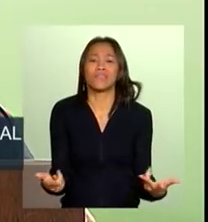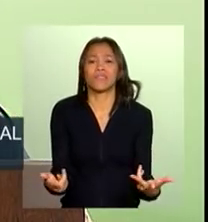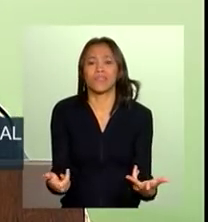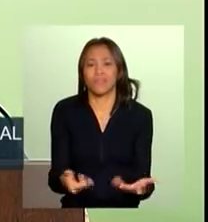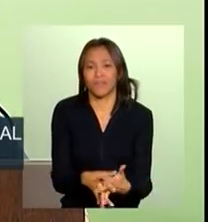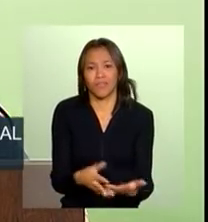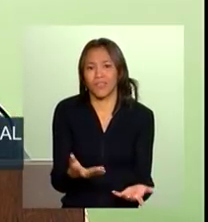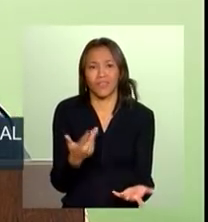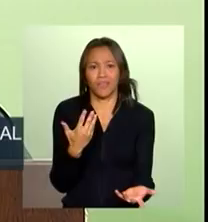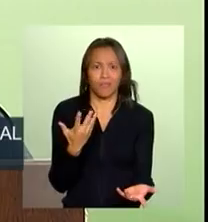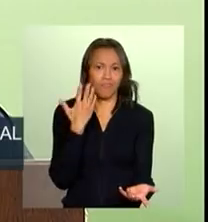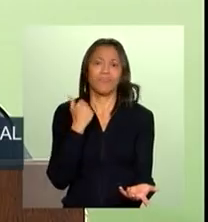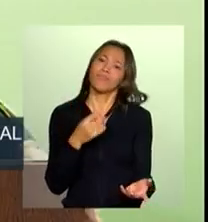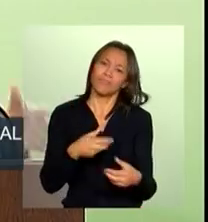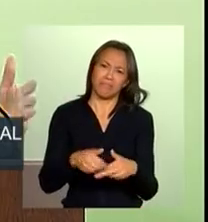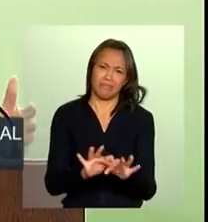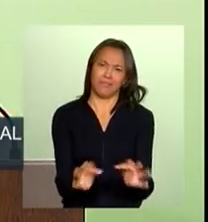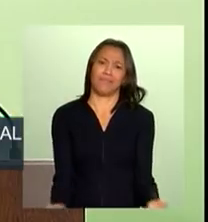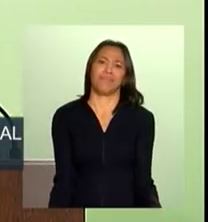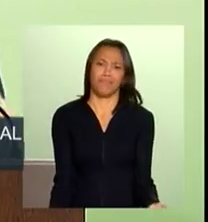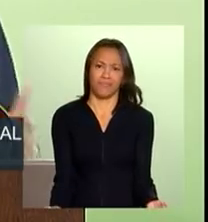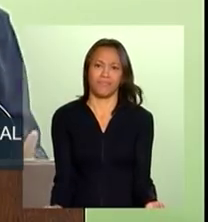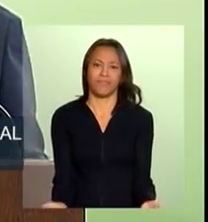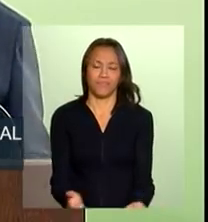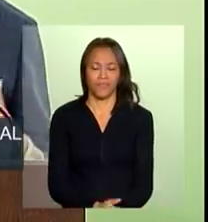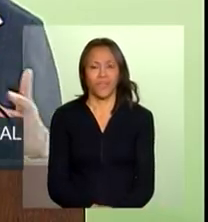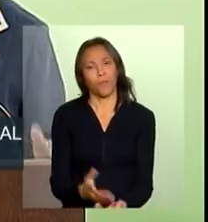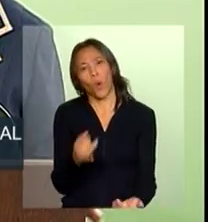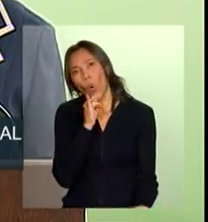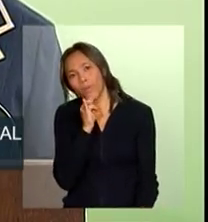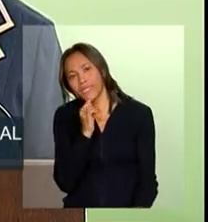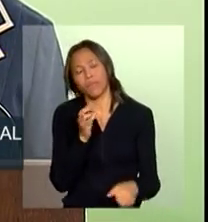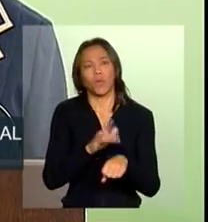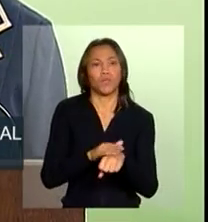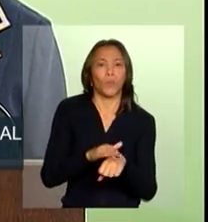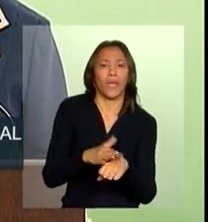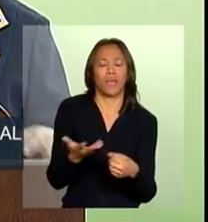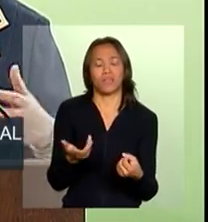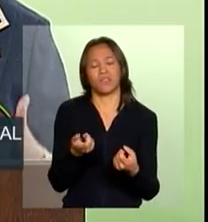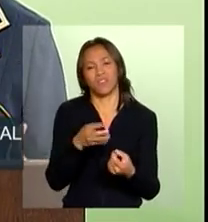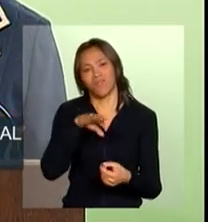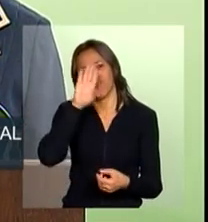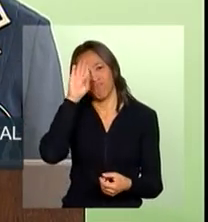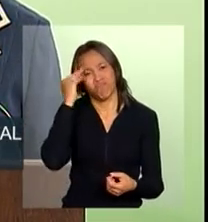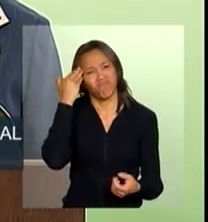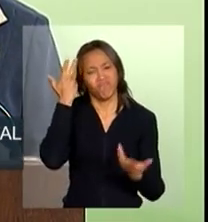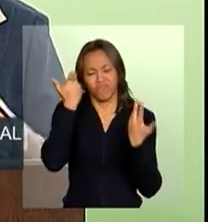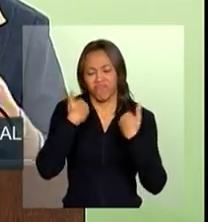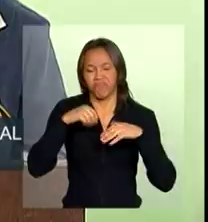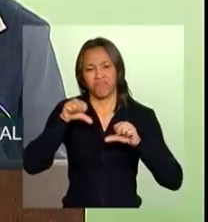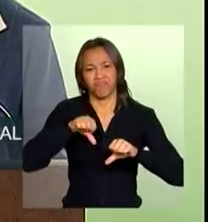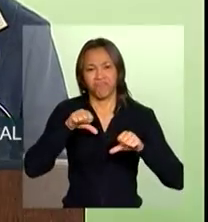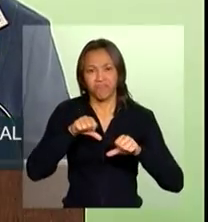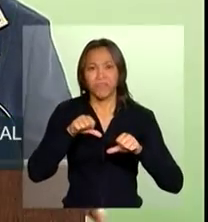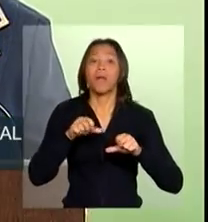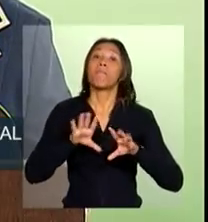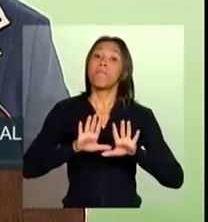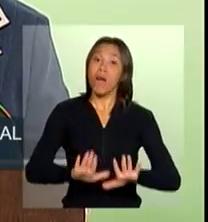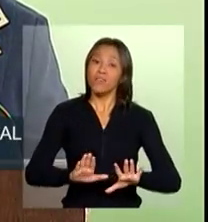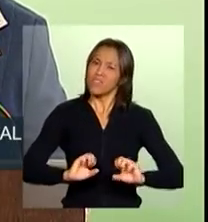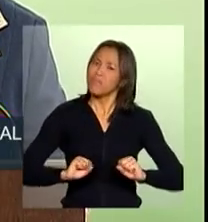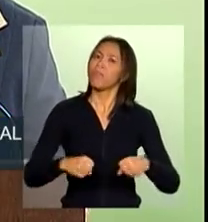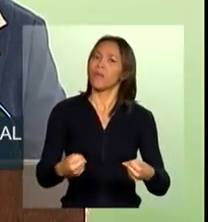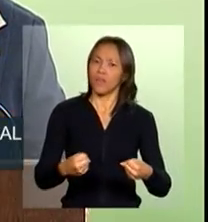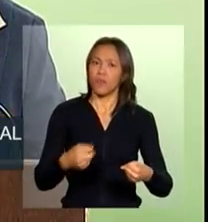justificáveis, que são uma doença, um malestar, mas que haja um empenho